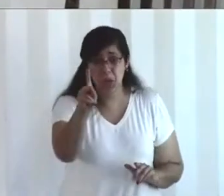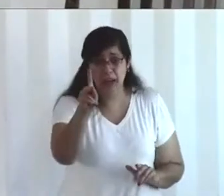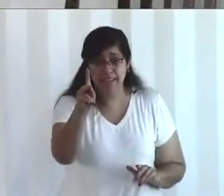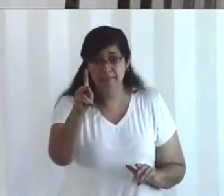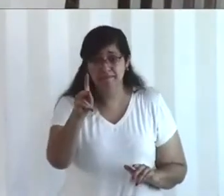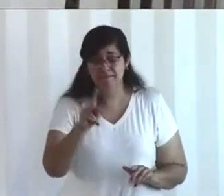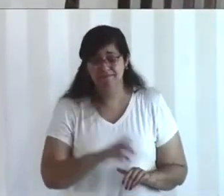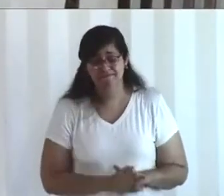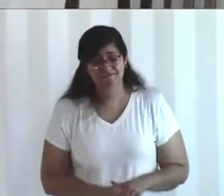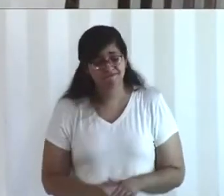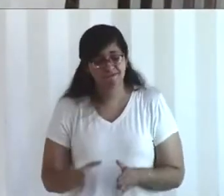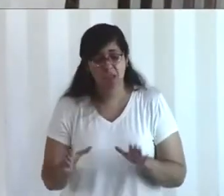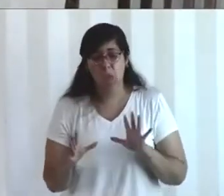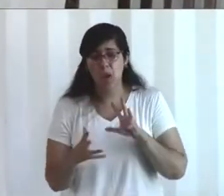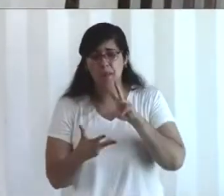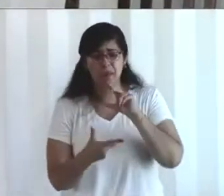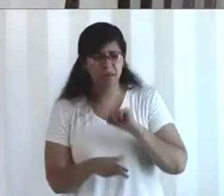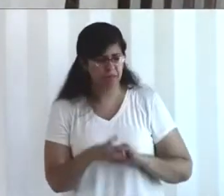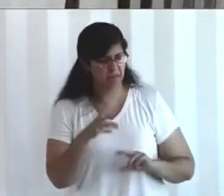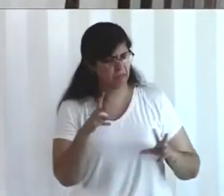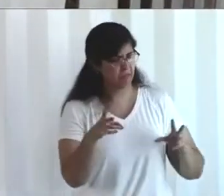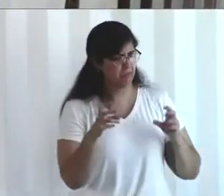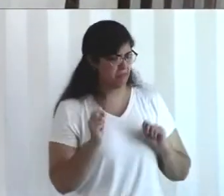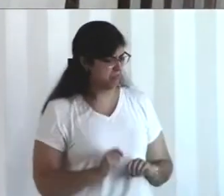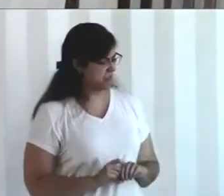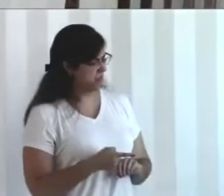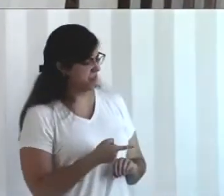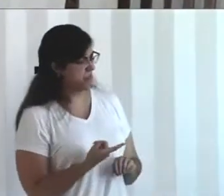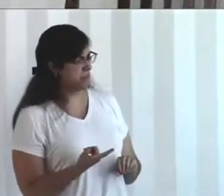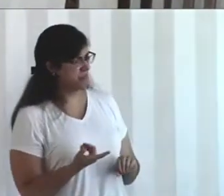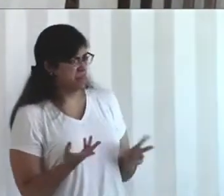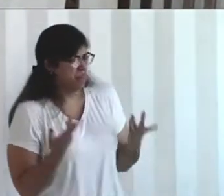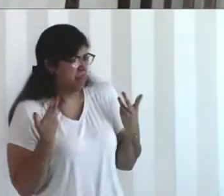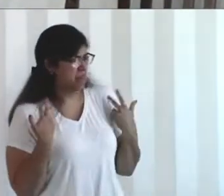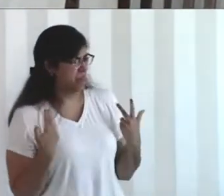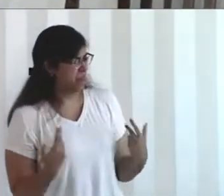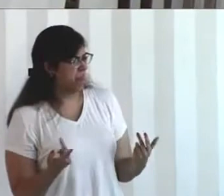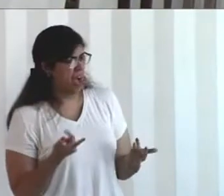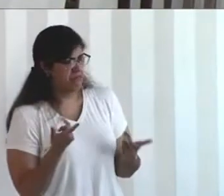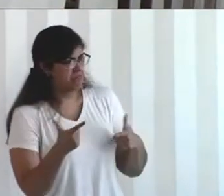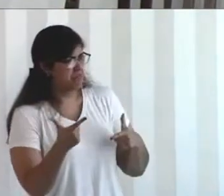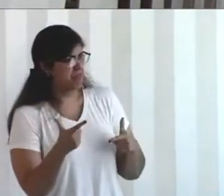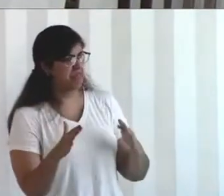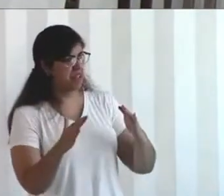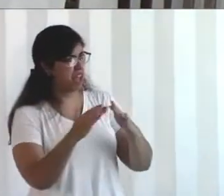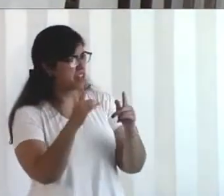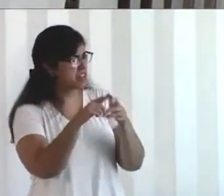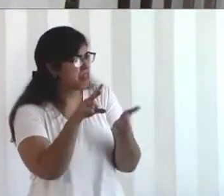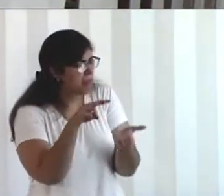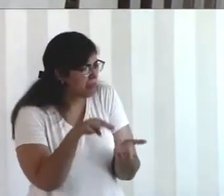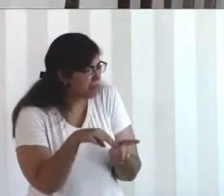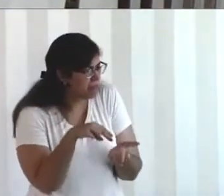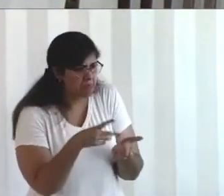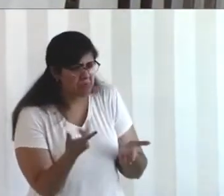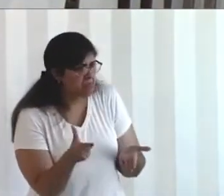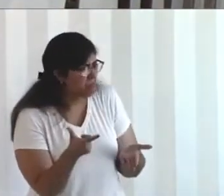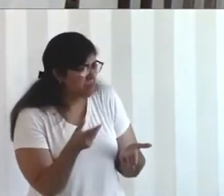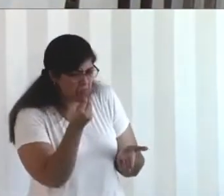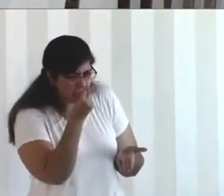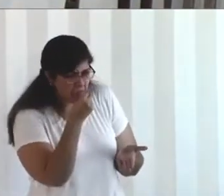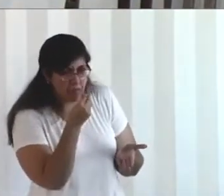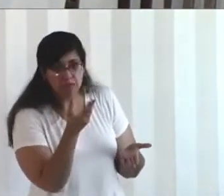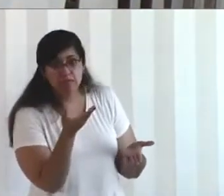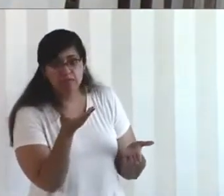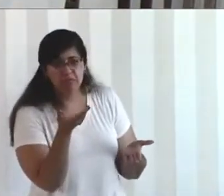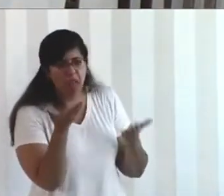mundo, ela não consegue impactar uma nação. A igreja impacta uma nação na unidade da adoração, antes de